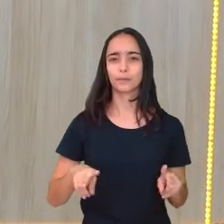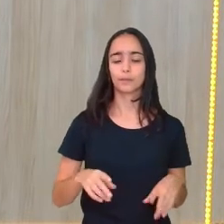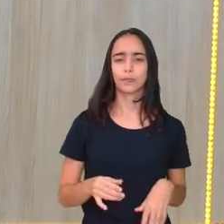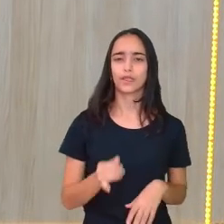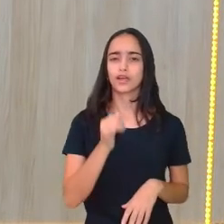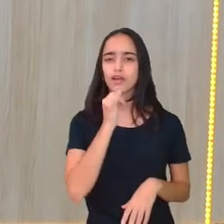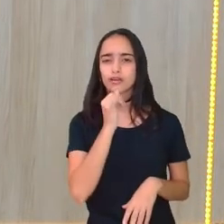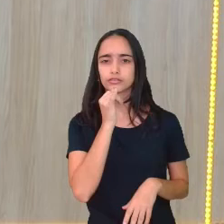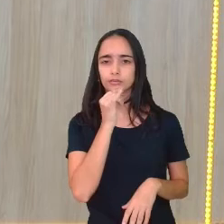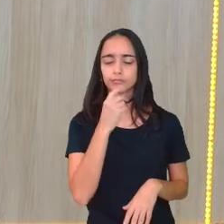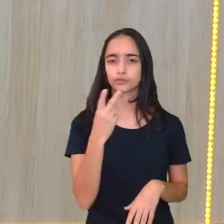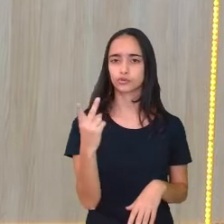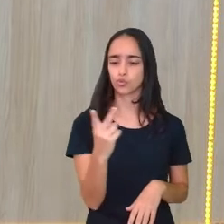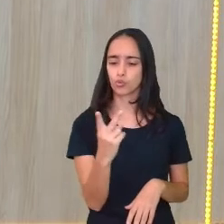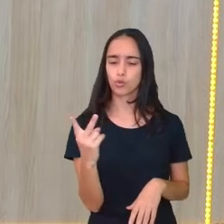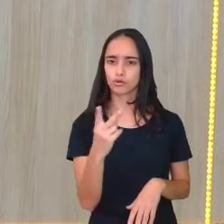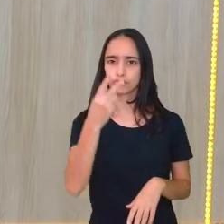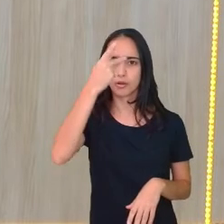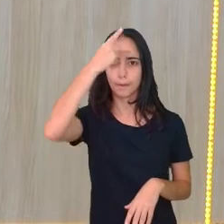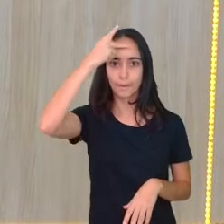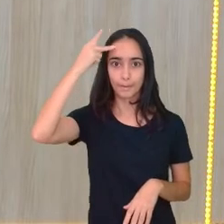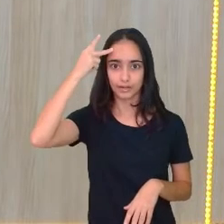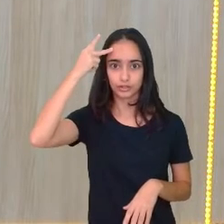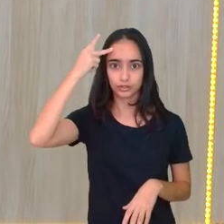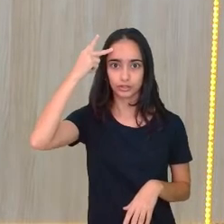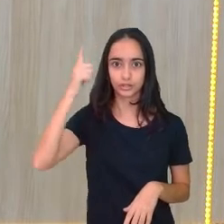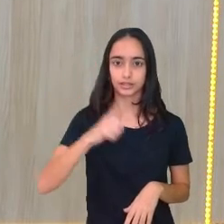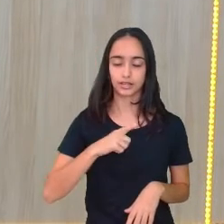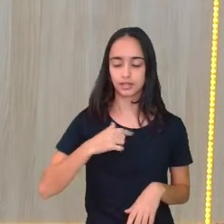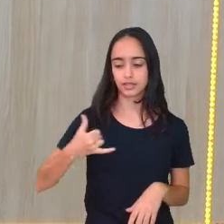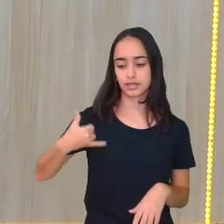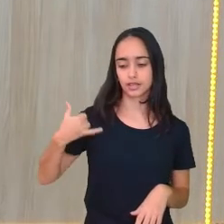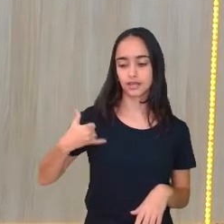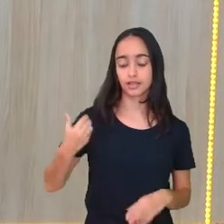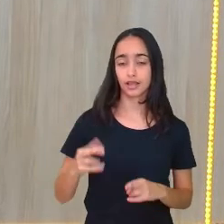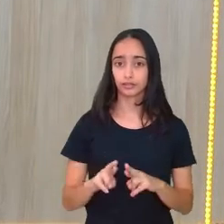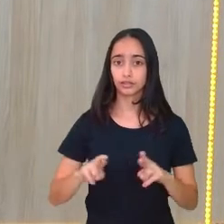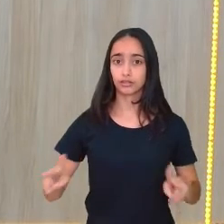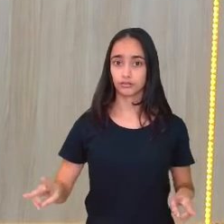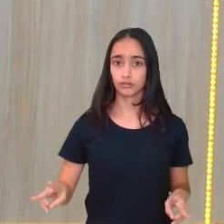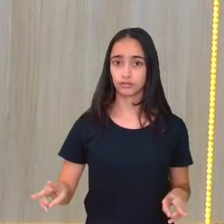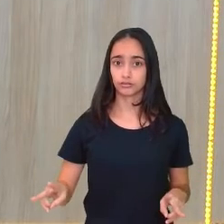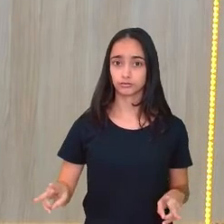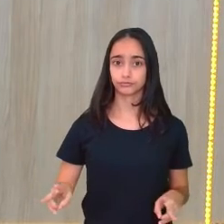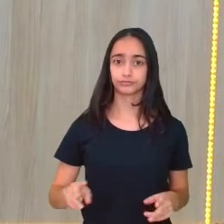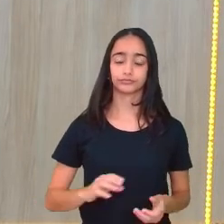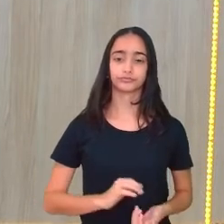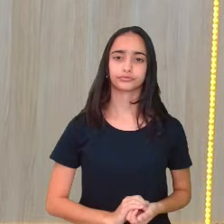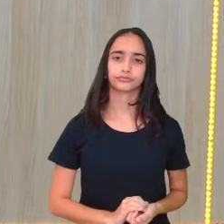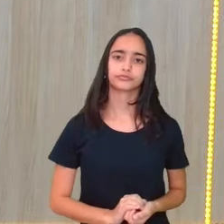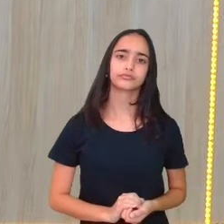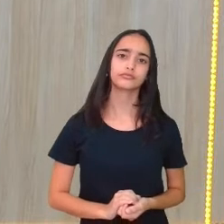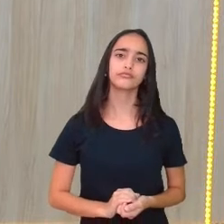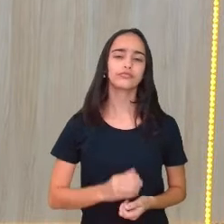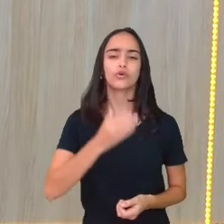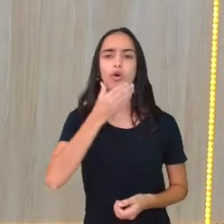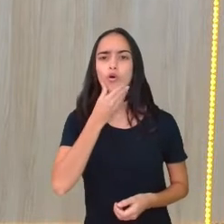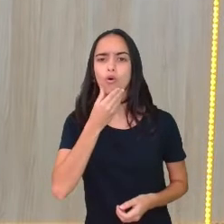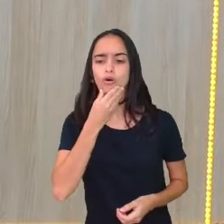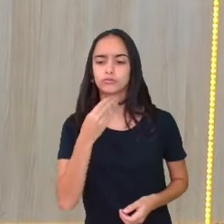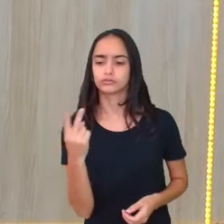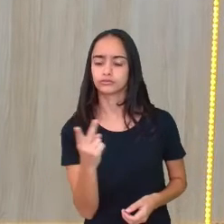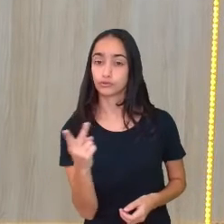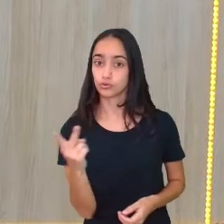sexo masculino, elas têm idades diferentes. Então, a gente vê aí que a variável sexo é a mesma, mas